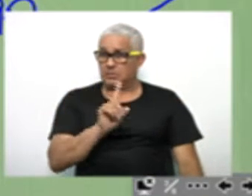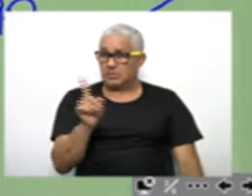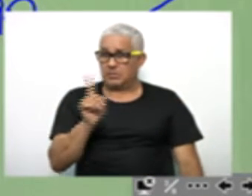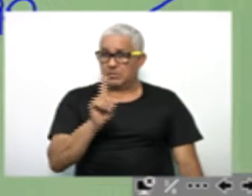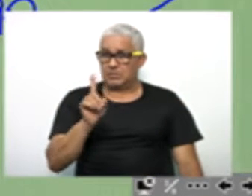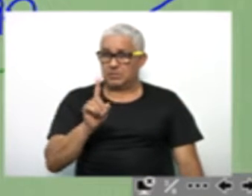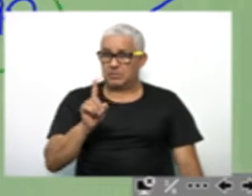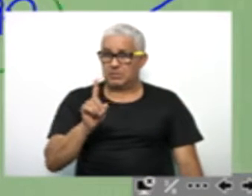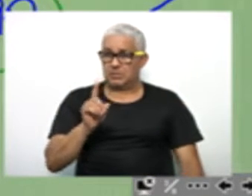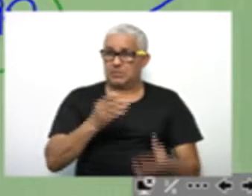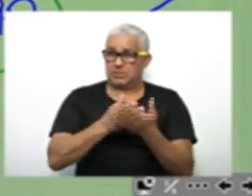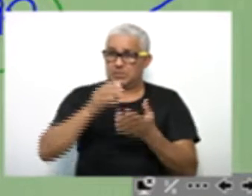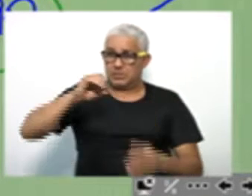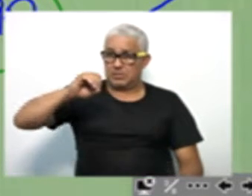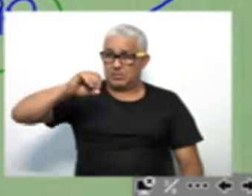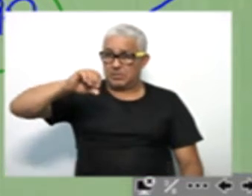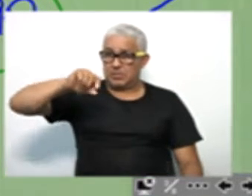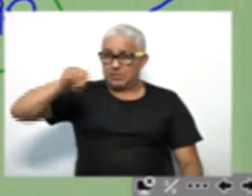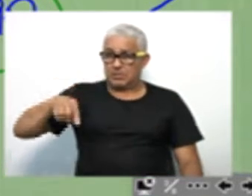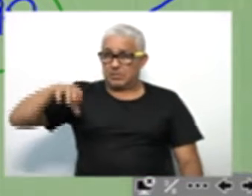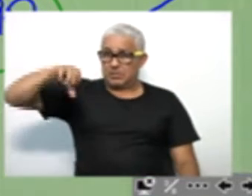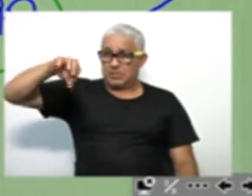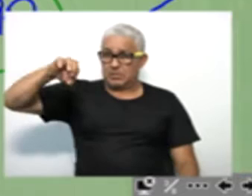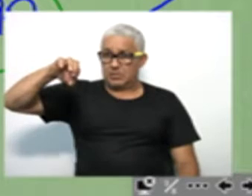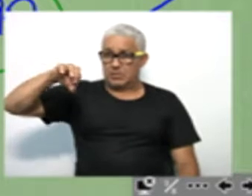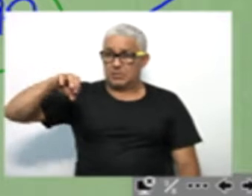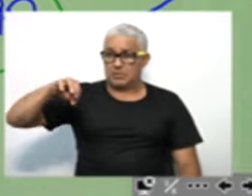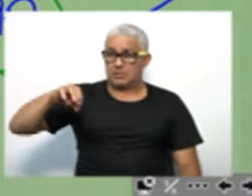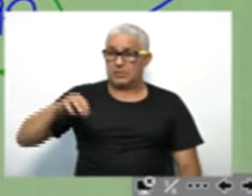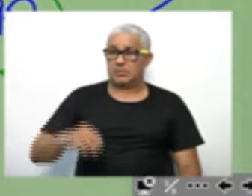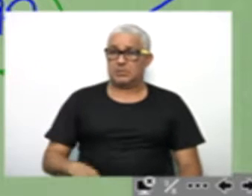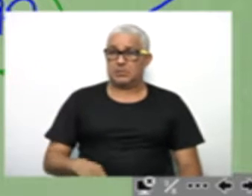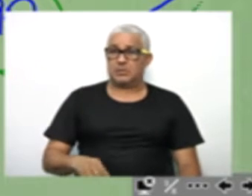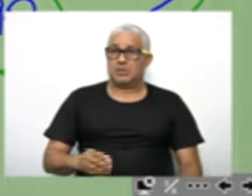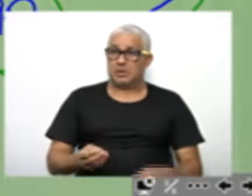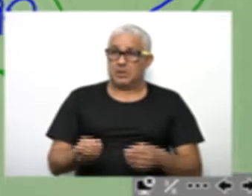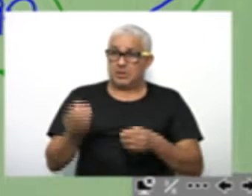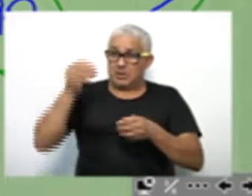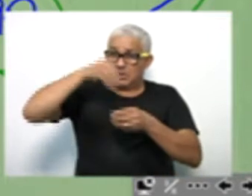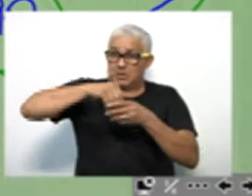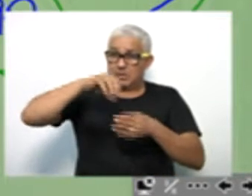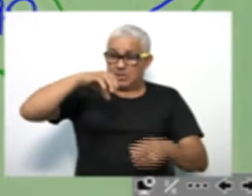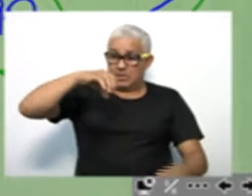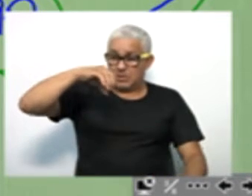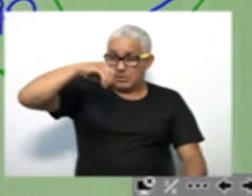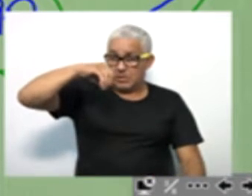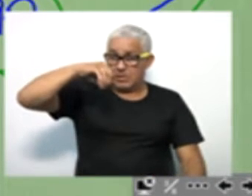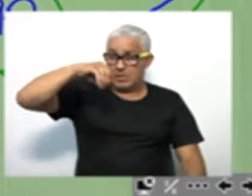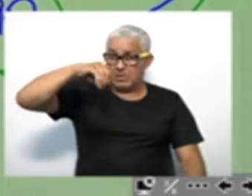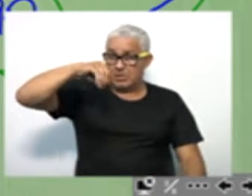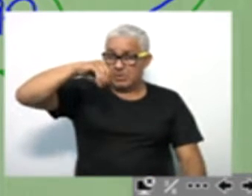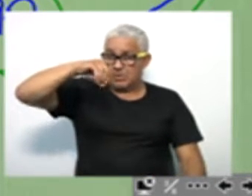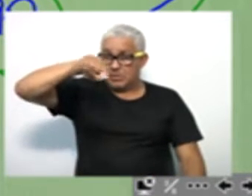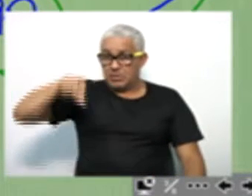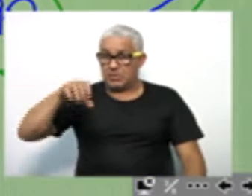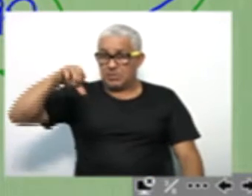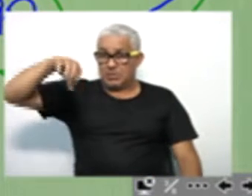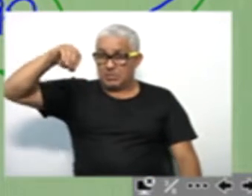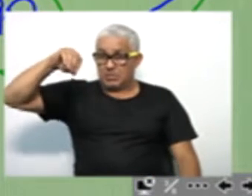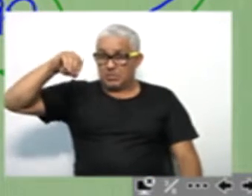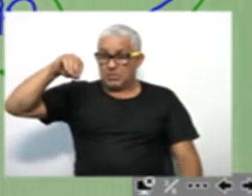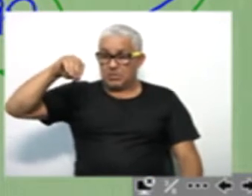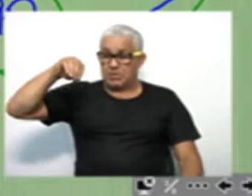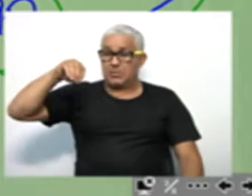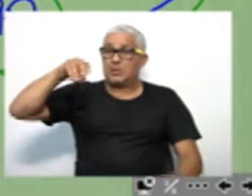é o 0,90, que vai aplicar em cima da rentabilidade. Você vai ganhar 0,90 do que render no DI, porque